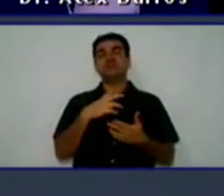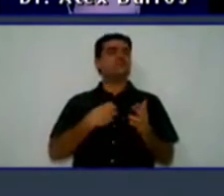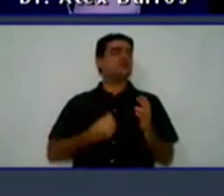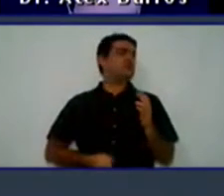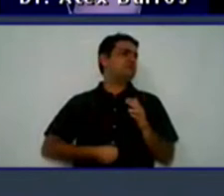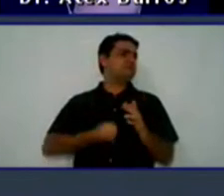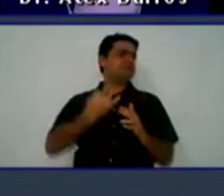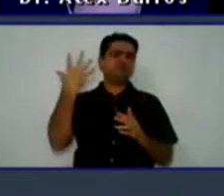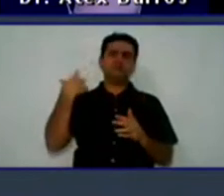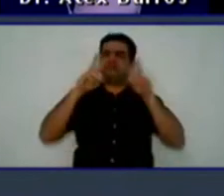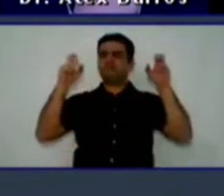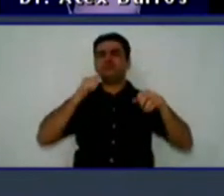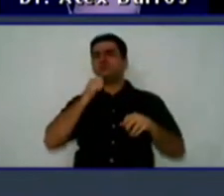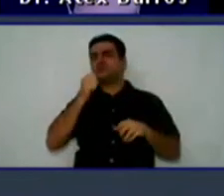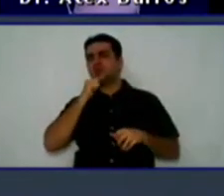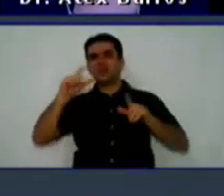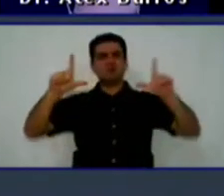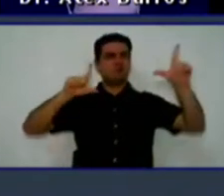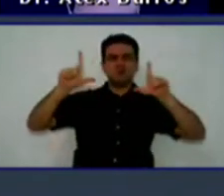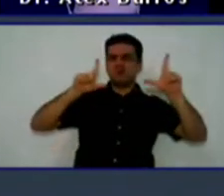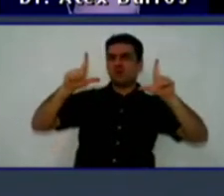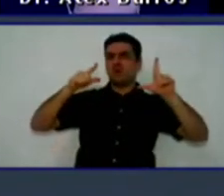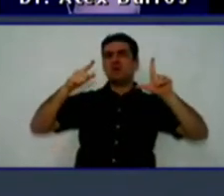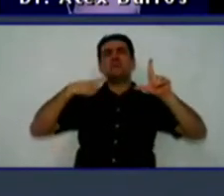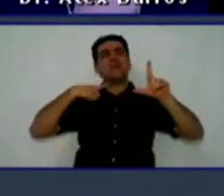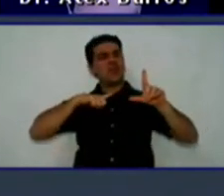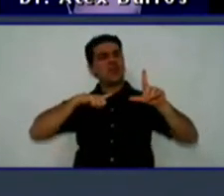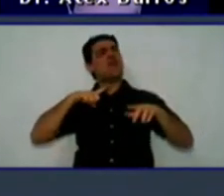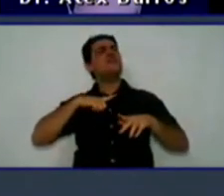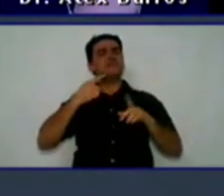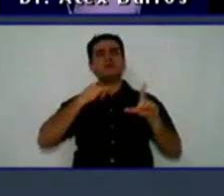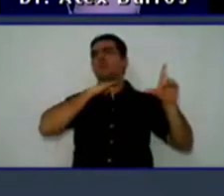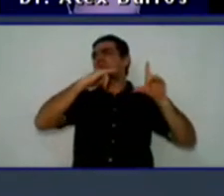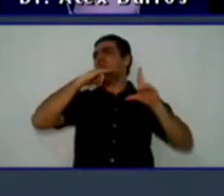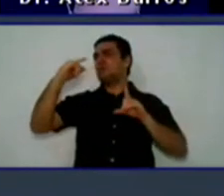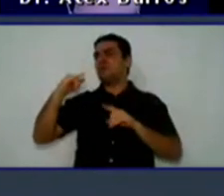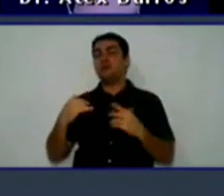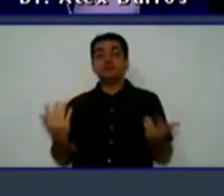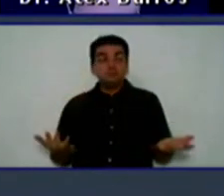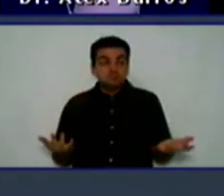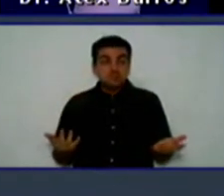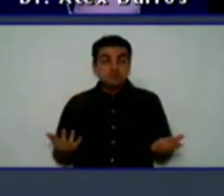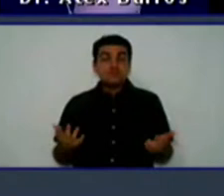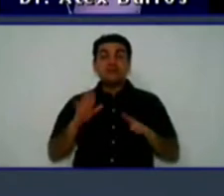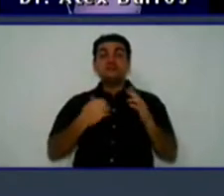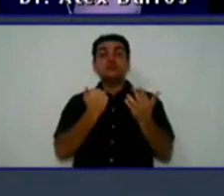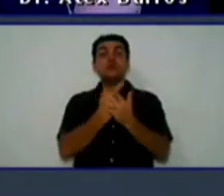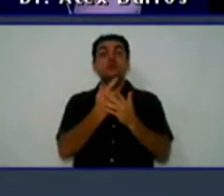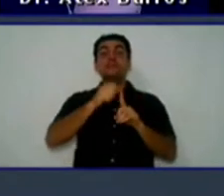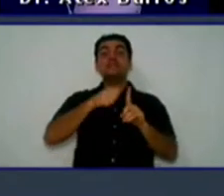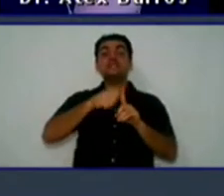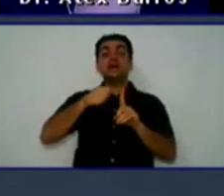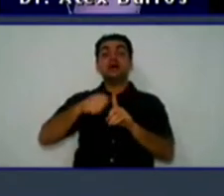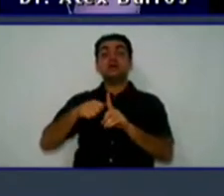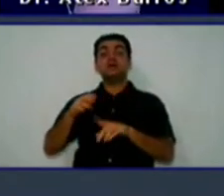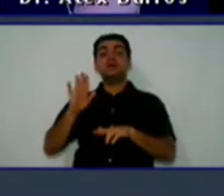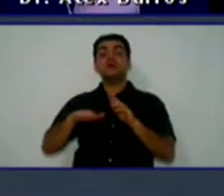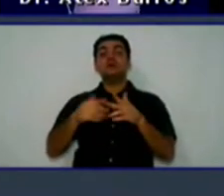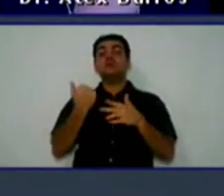inúmeras matérias jornalísticas, mas além disso, compras mensais de inúmeros